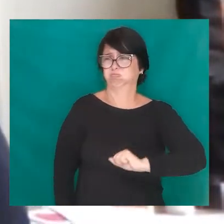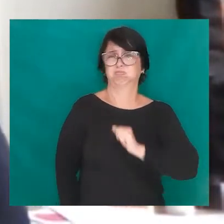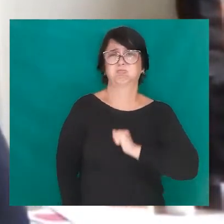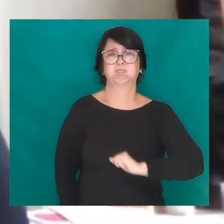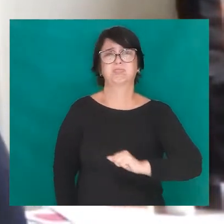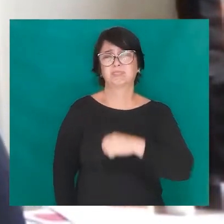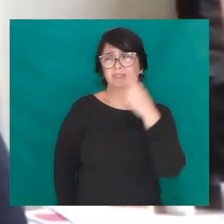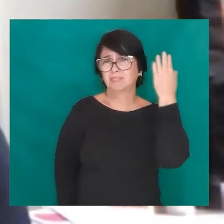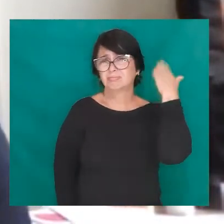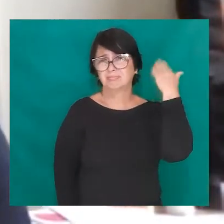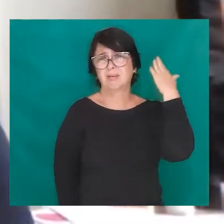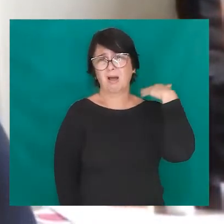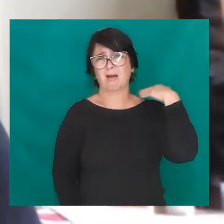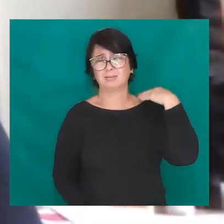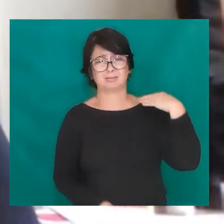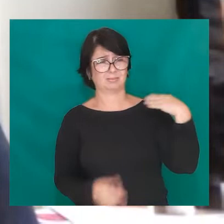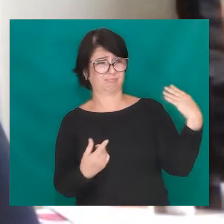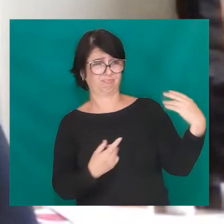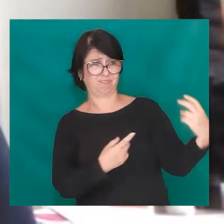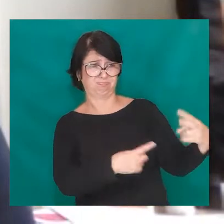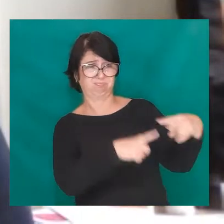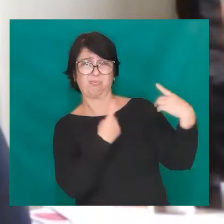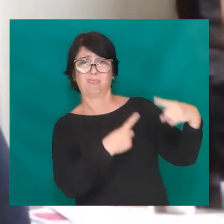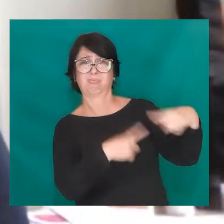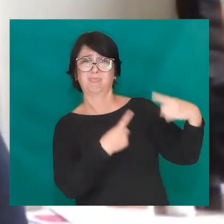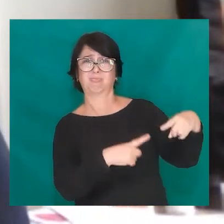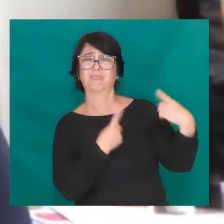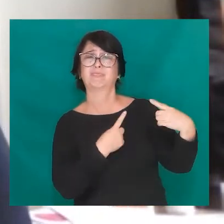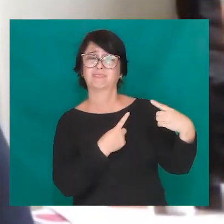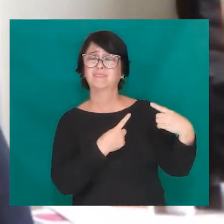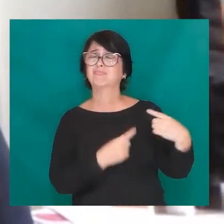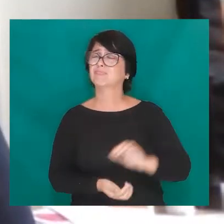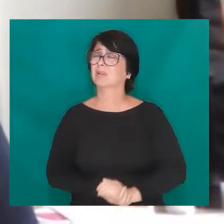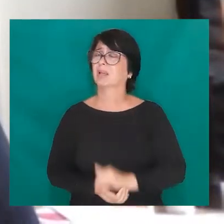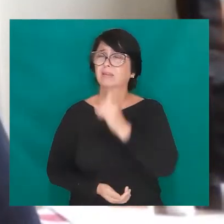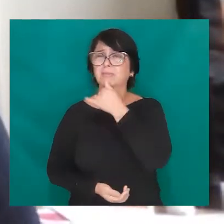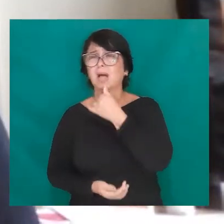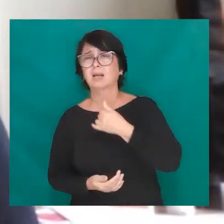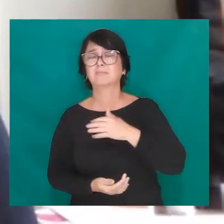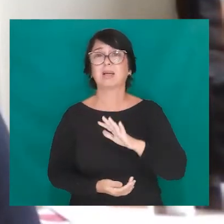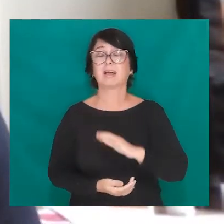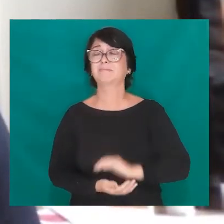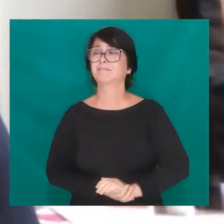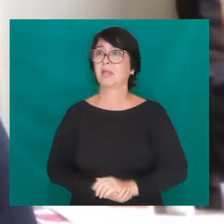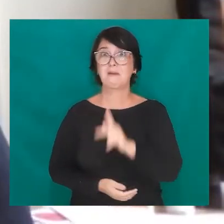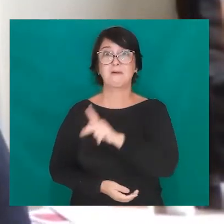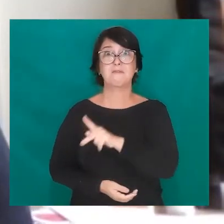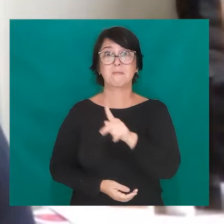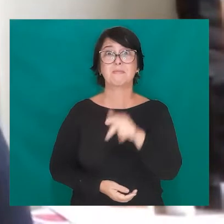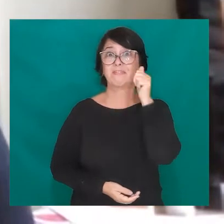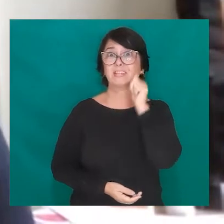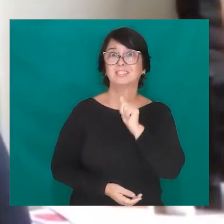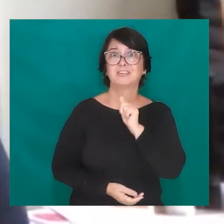no Brasil naquela época, muita perseguição. E eu fui estudar com uma professora que eu fiquei musicalmente apaixonado por ela, que era